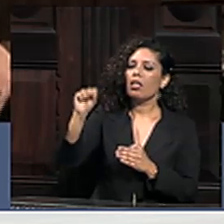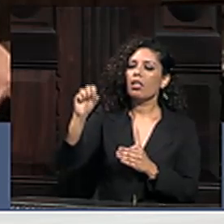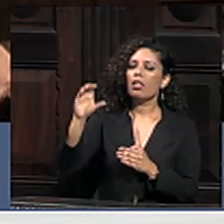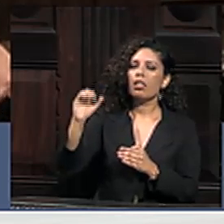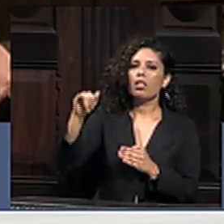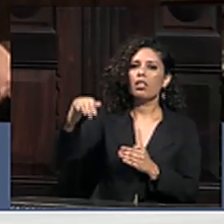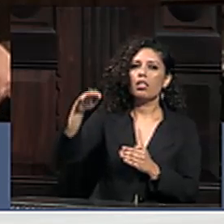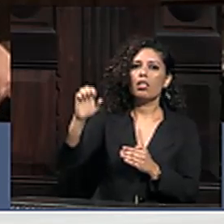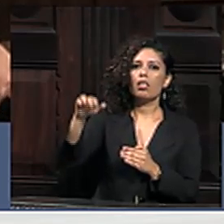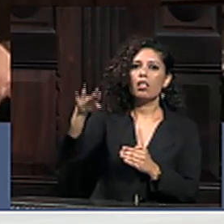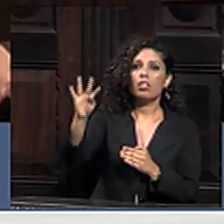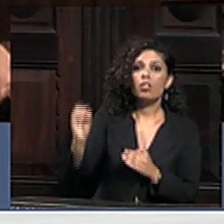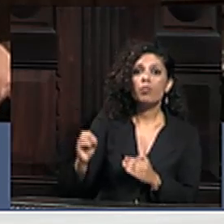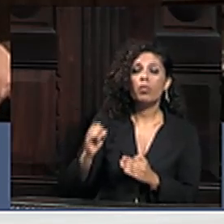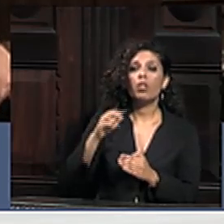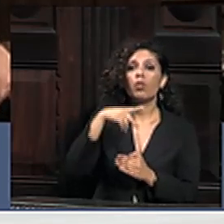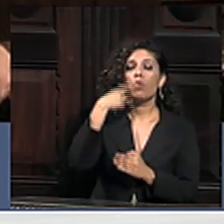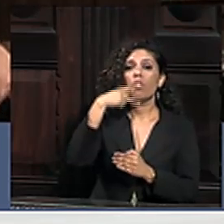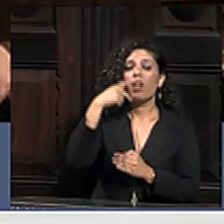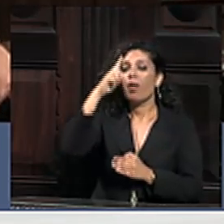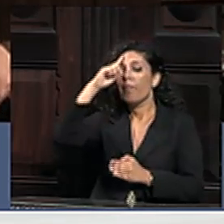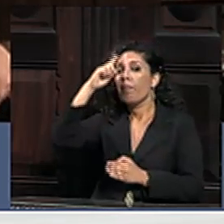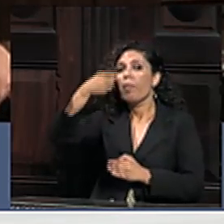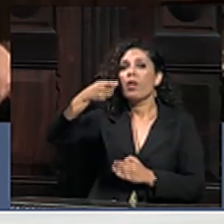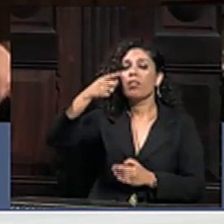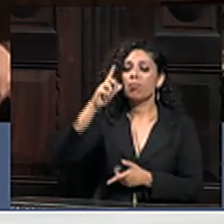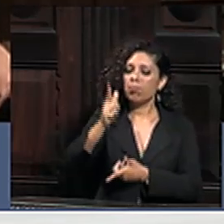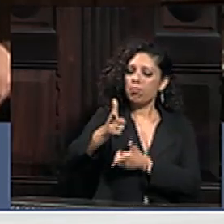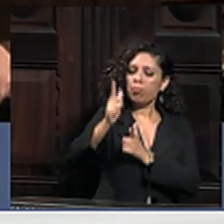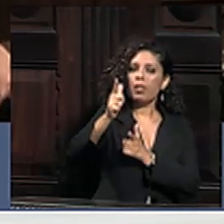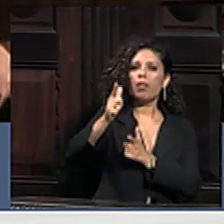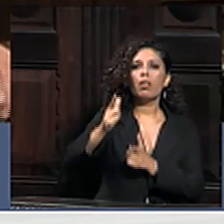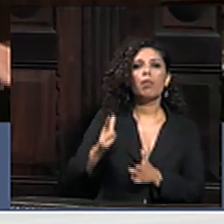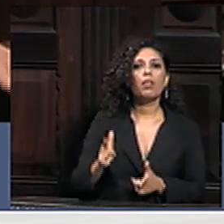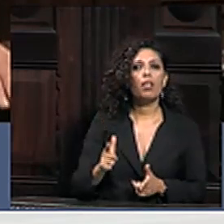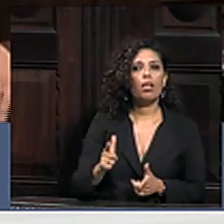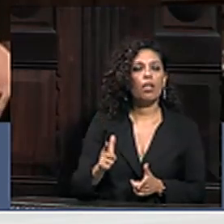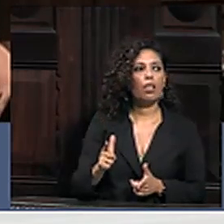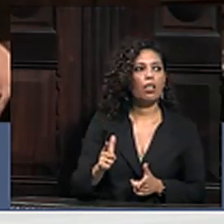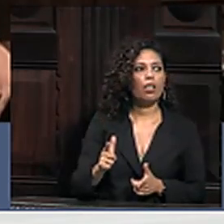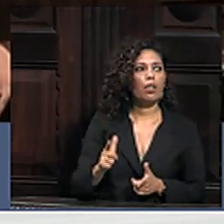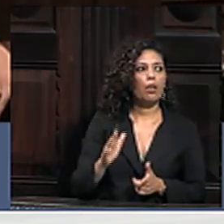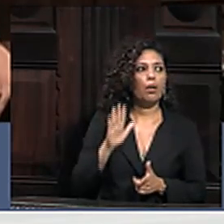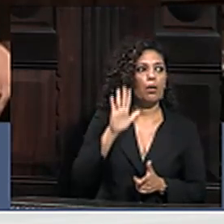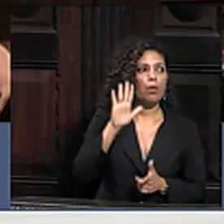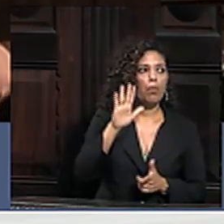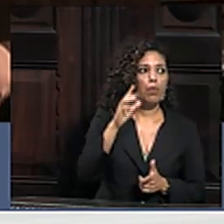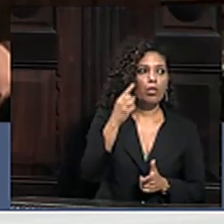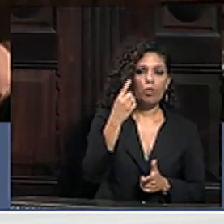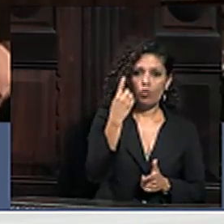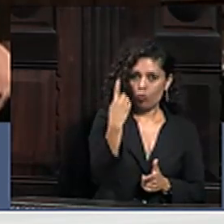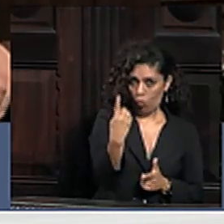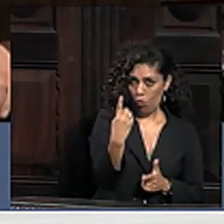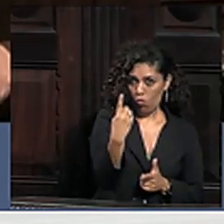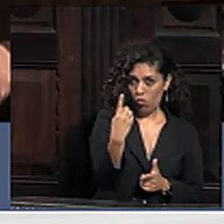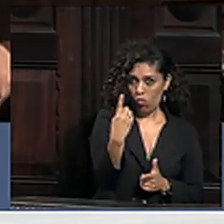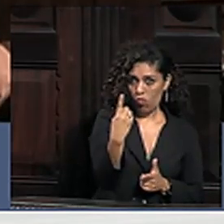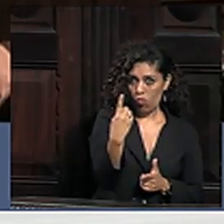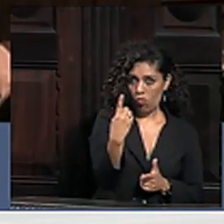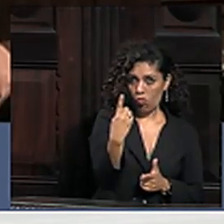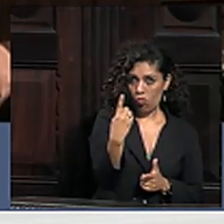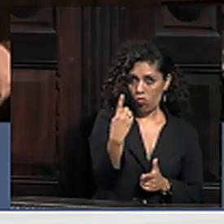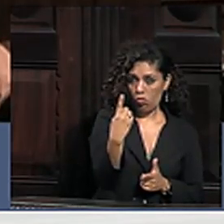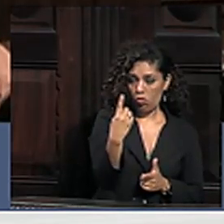dizendo assim, caveira, e com um tiro só, tomba 2, o